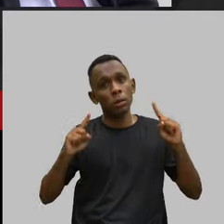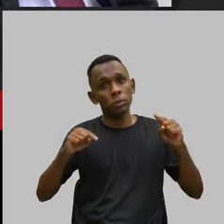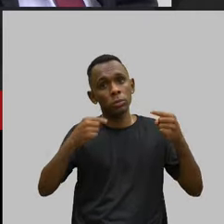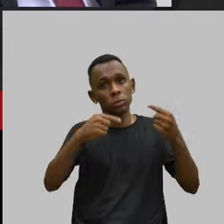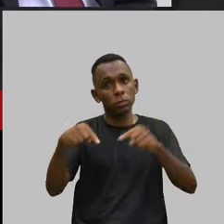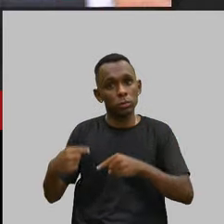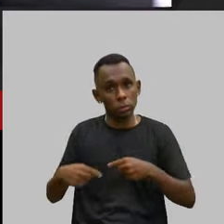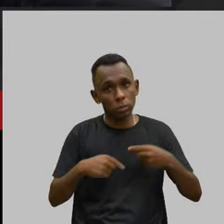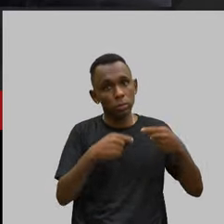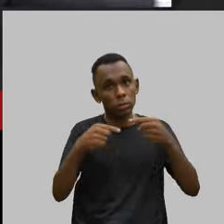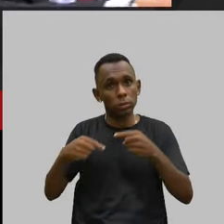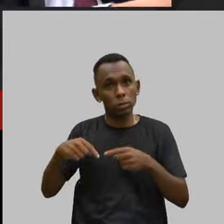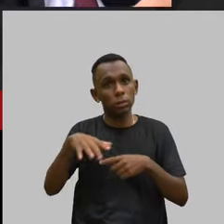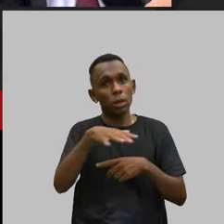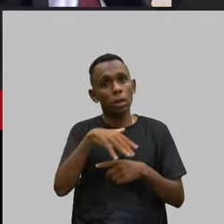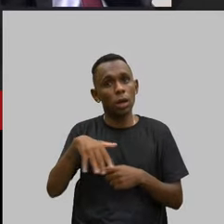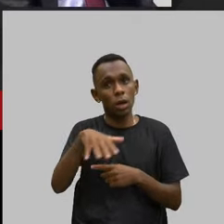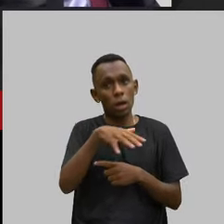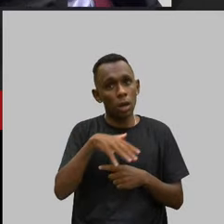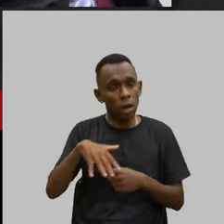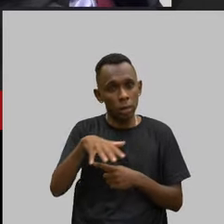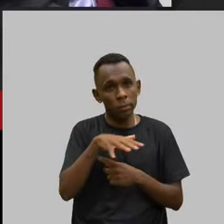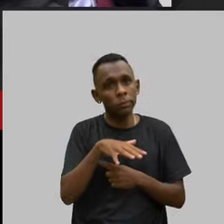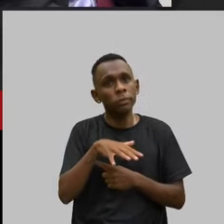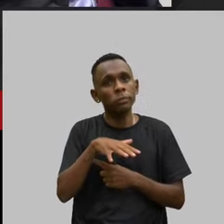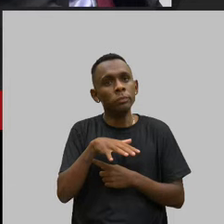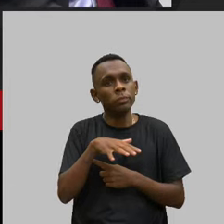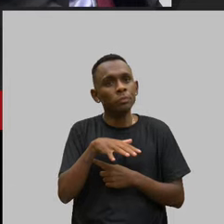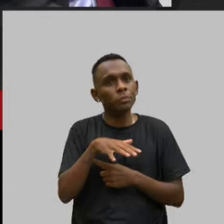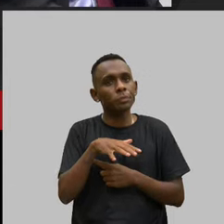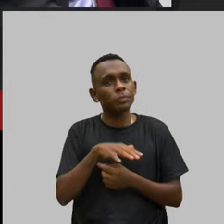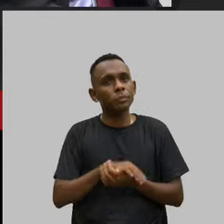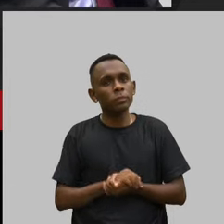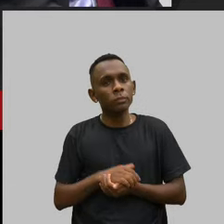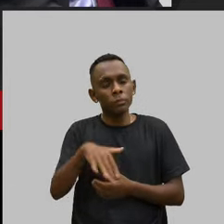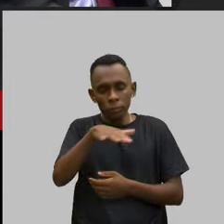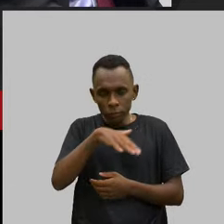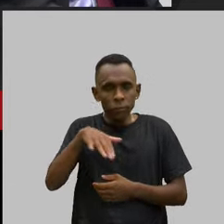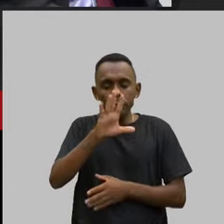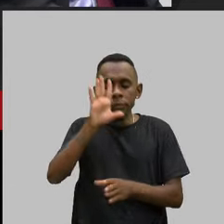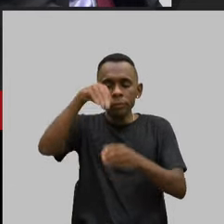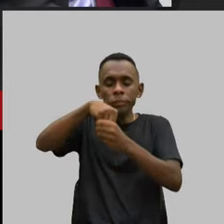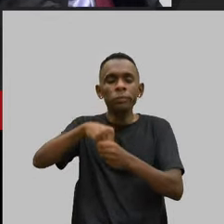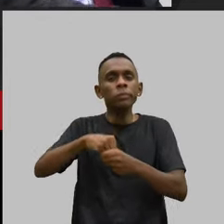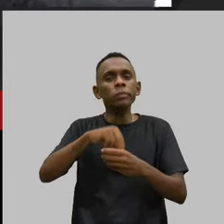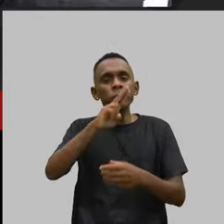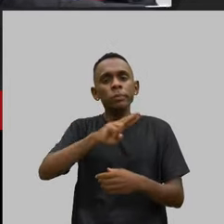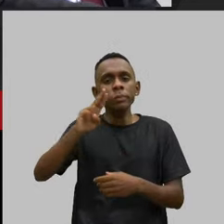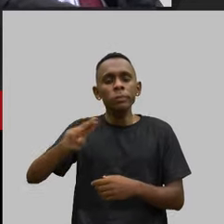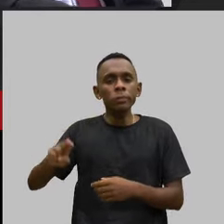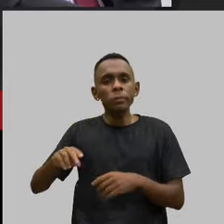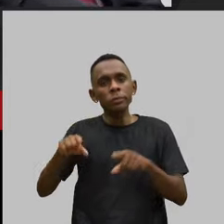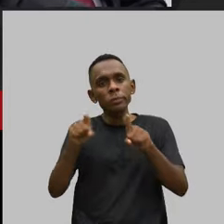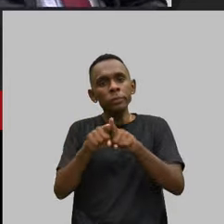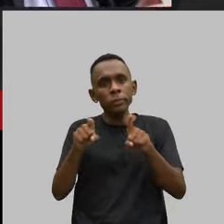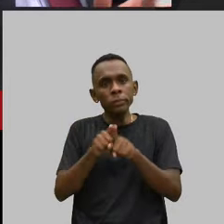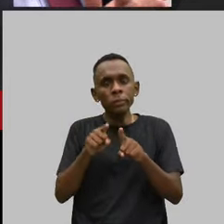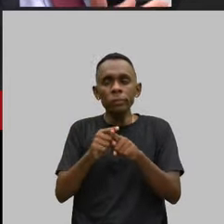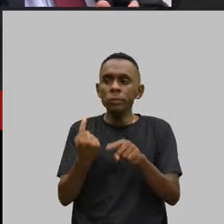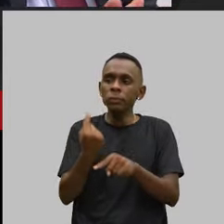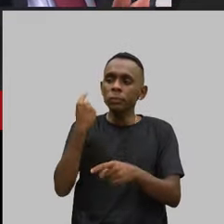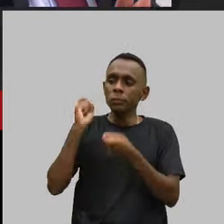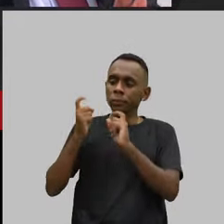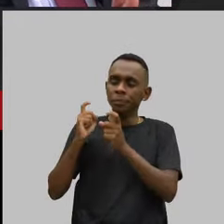sendo feita no âmbito da própria eh da própria Universidade a gente teve também na última reunião nessa